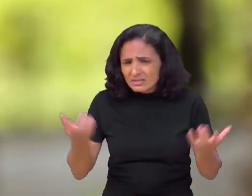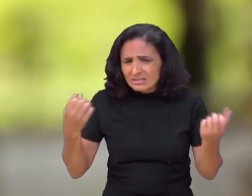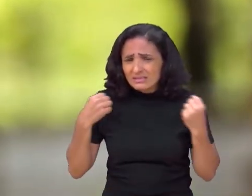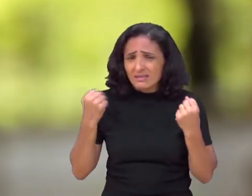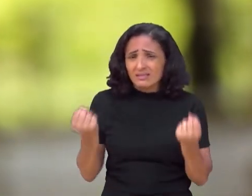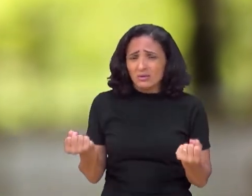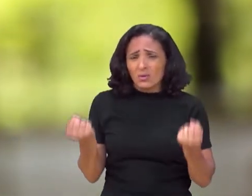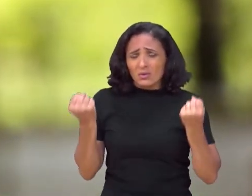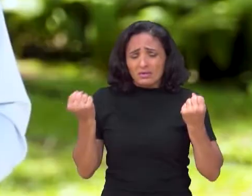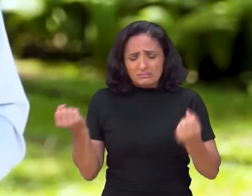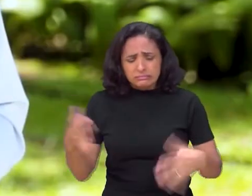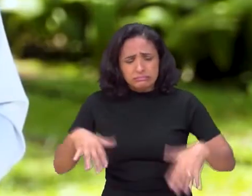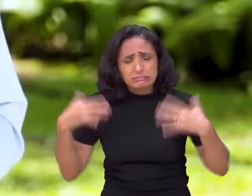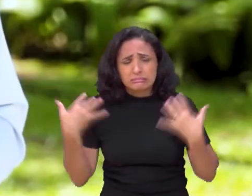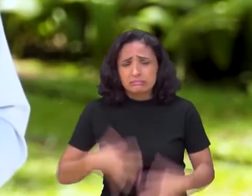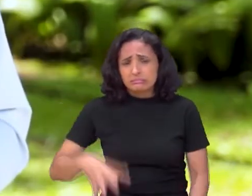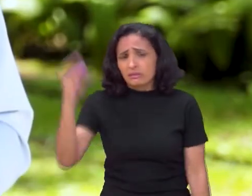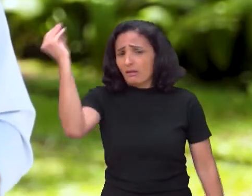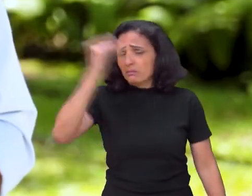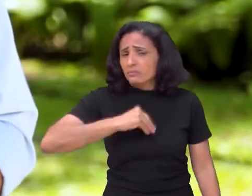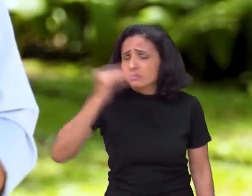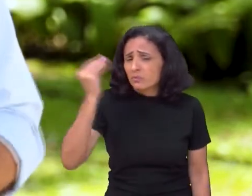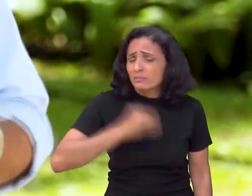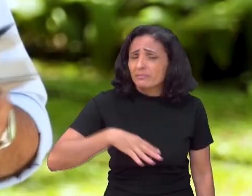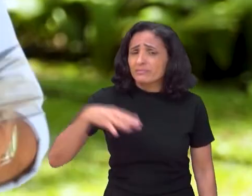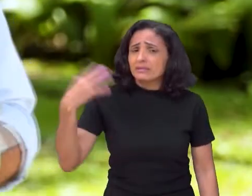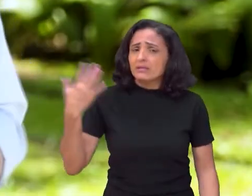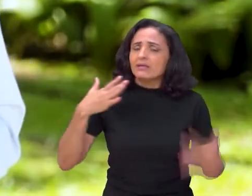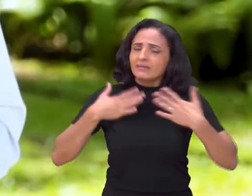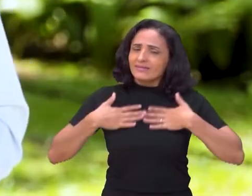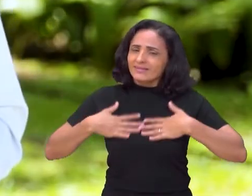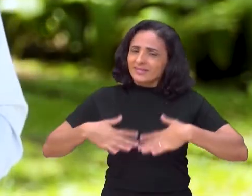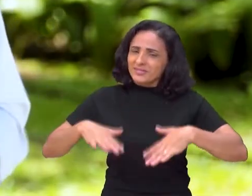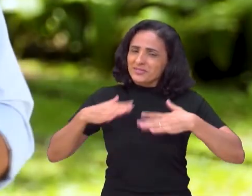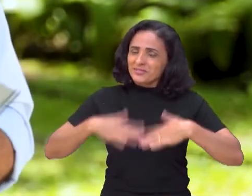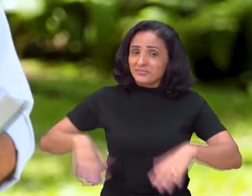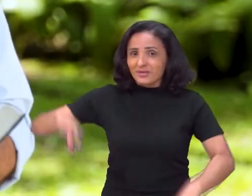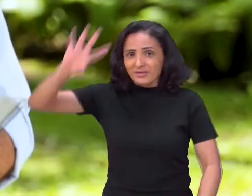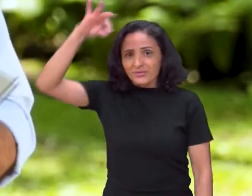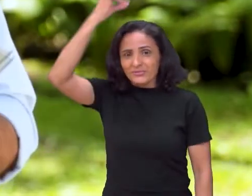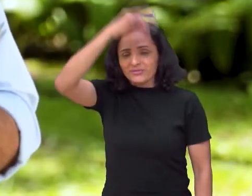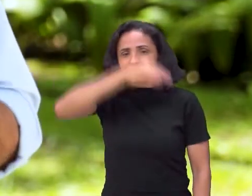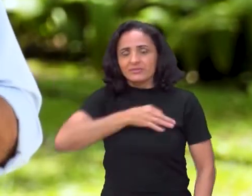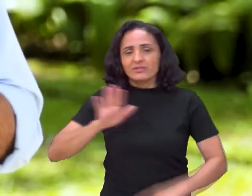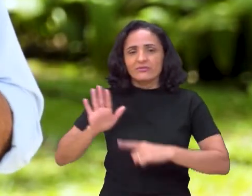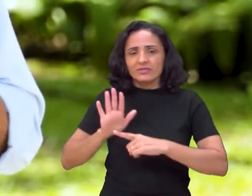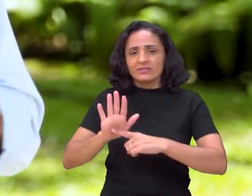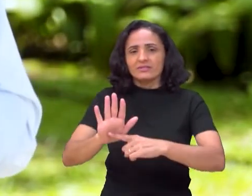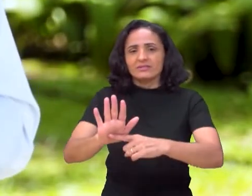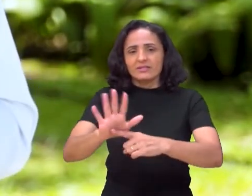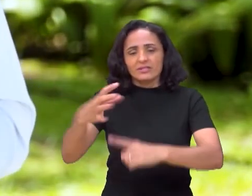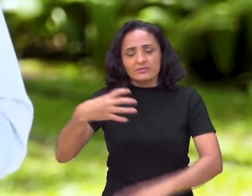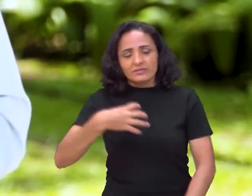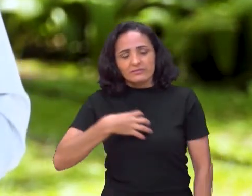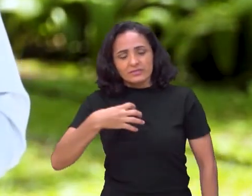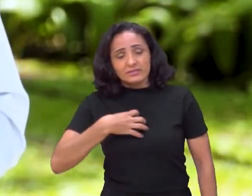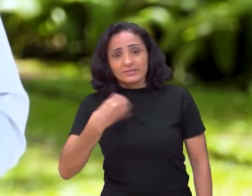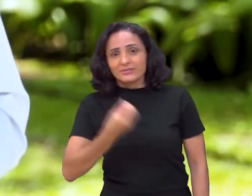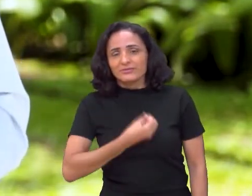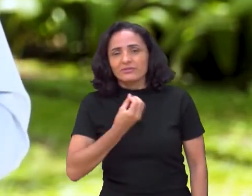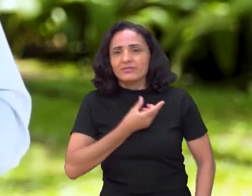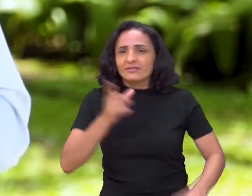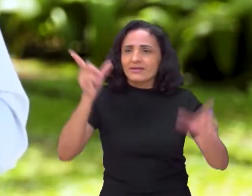pesado aos pés de Jesus. É isso que o Espírito Santo quer fazer. Ele quer te ajudar a tirar esse fardo pesado das tuas